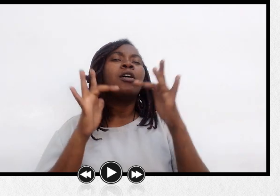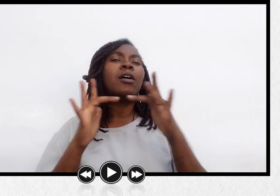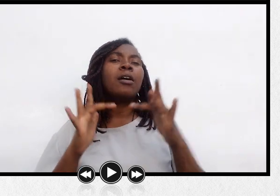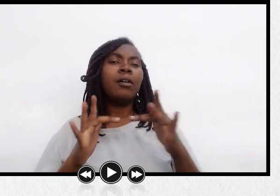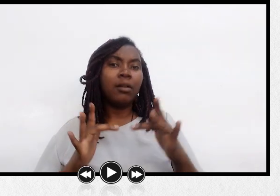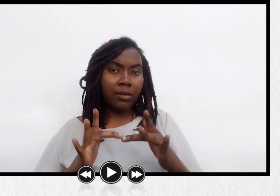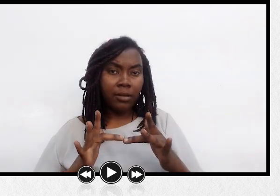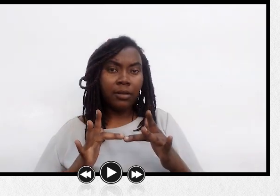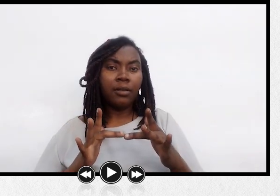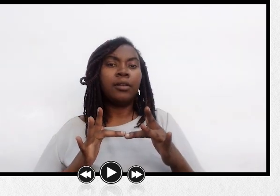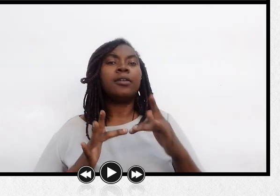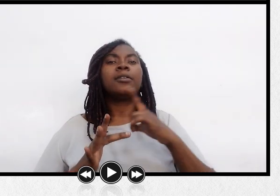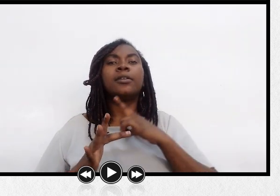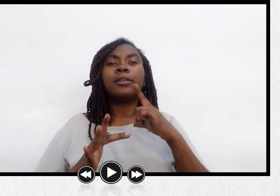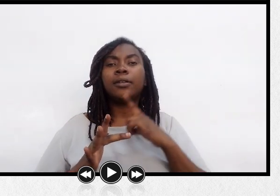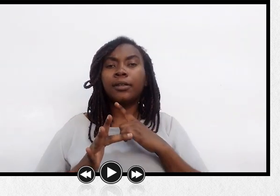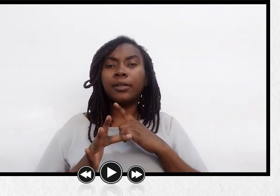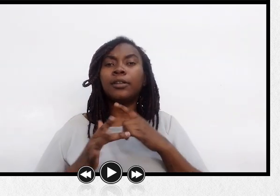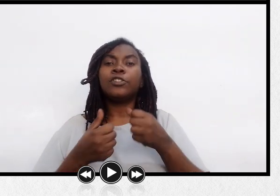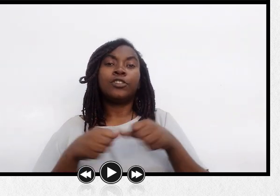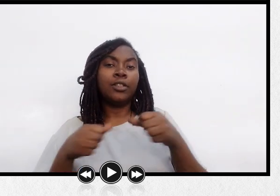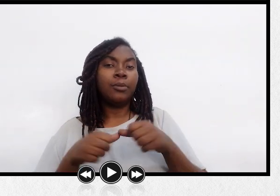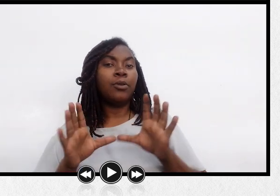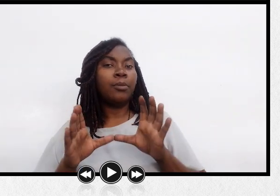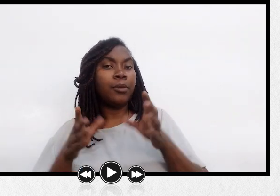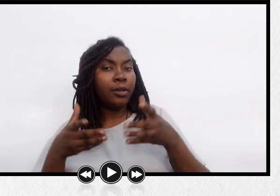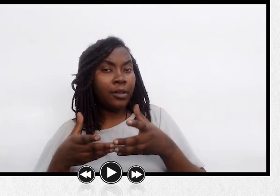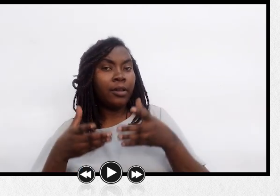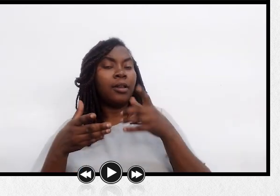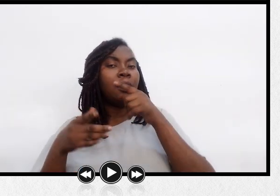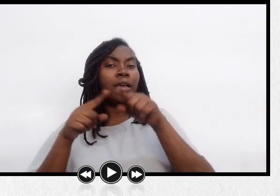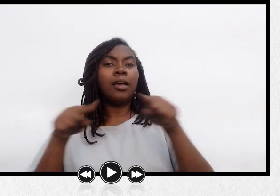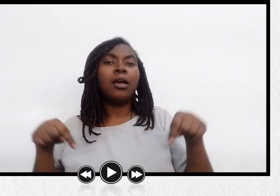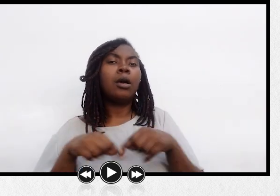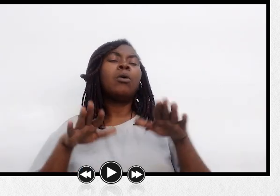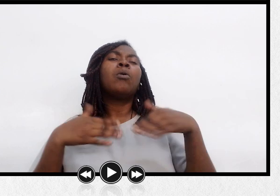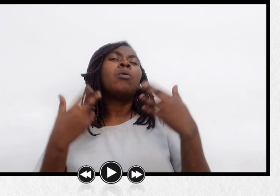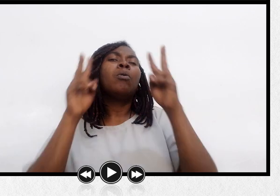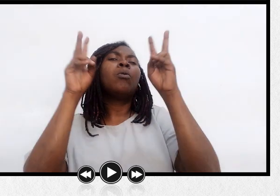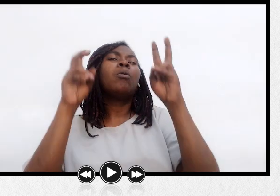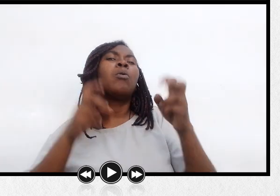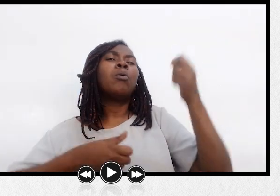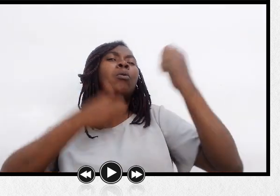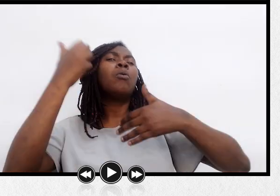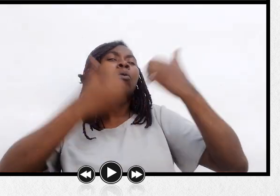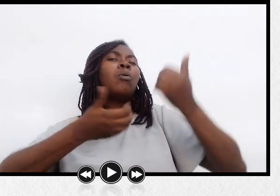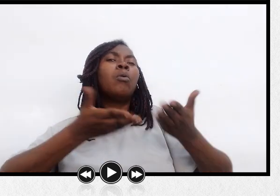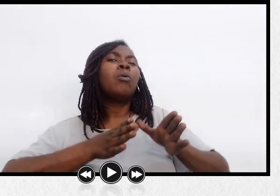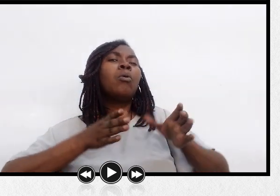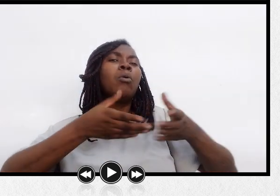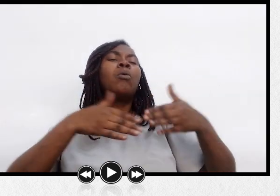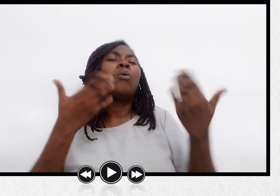né? Então, nós temos estamos em um comitê de bacia hidrográfica. Que tipo de assunto é discutido nesse comitê? Né? Quais são